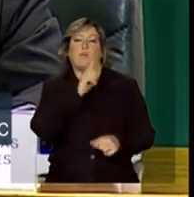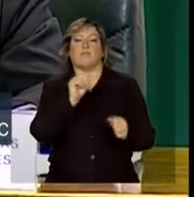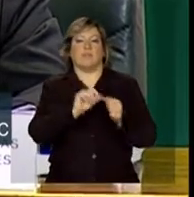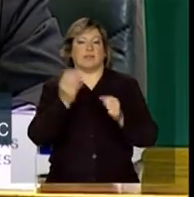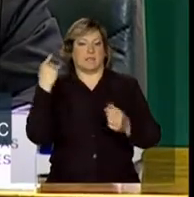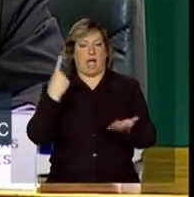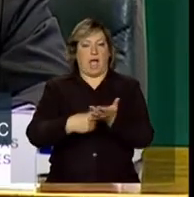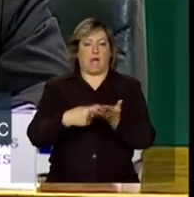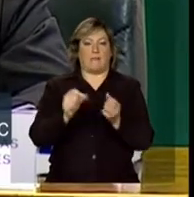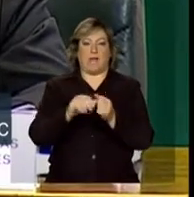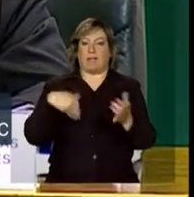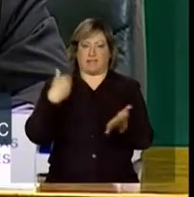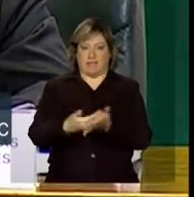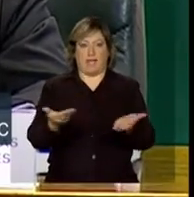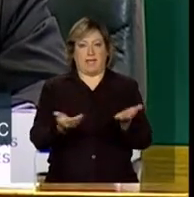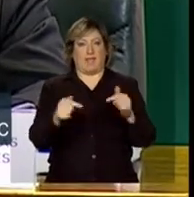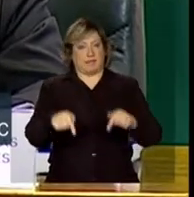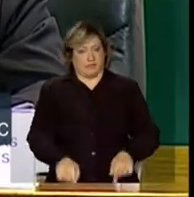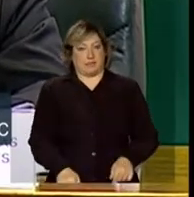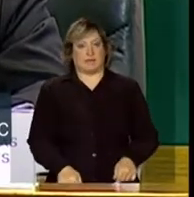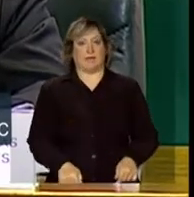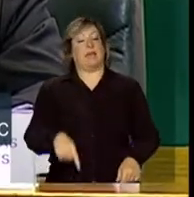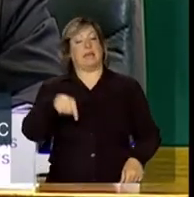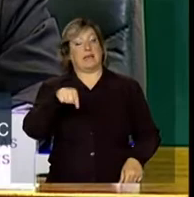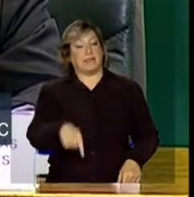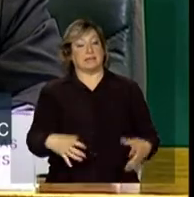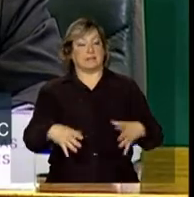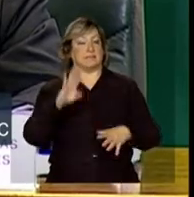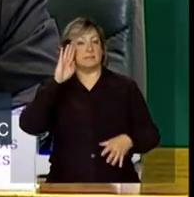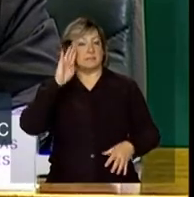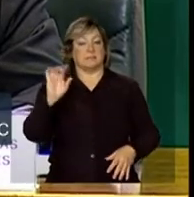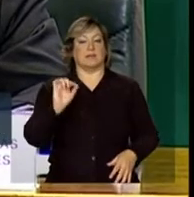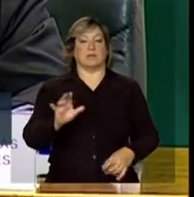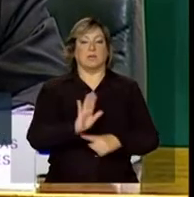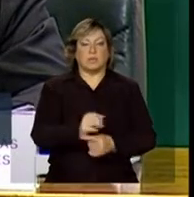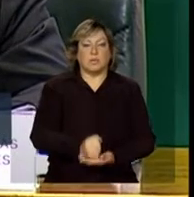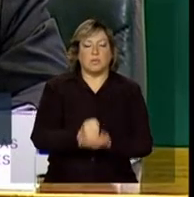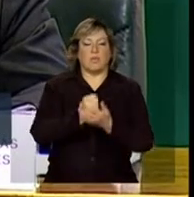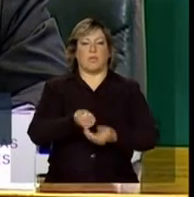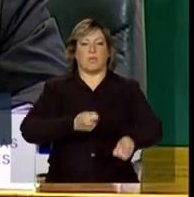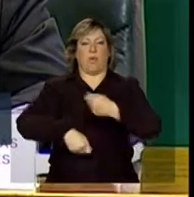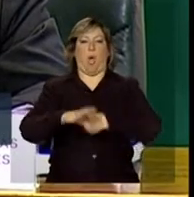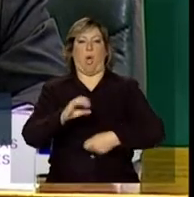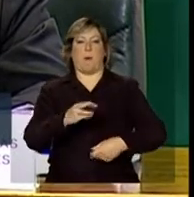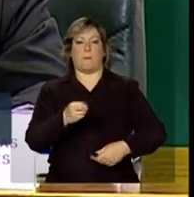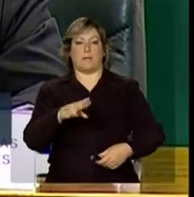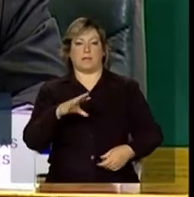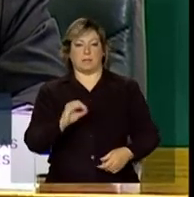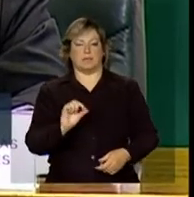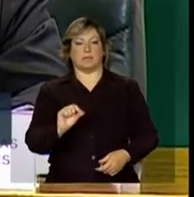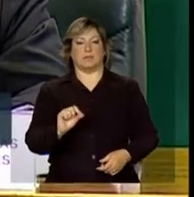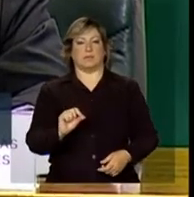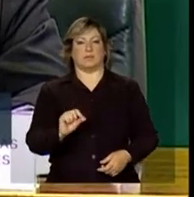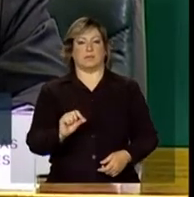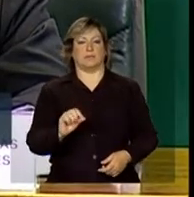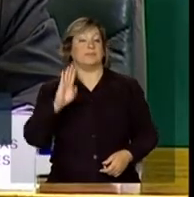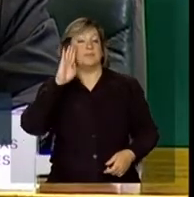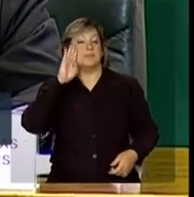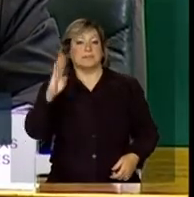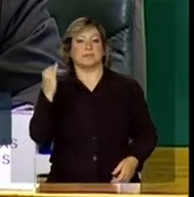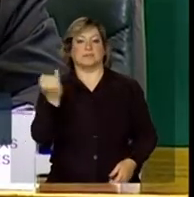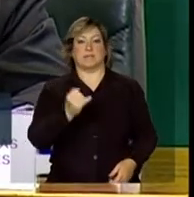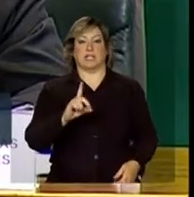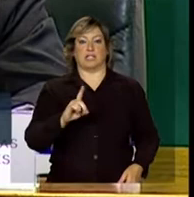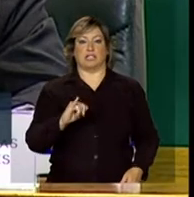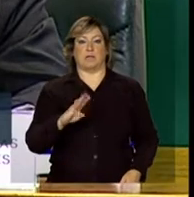e é esse o campo de atuação primordial da promoção comercial faceta fundamental